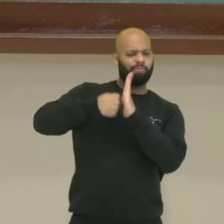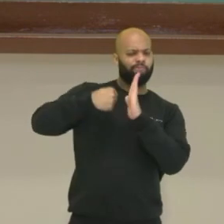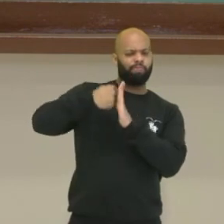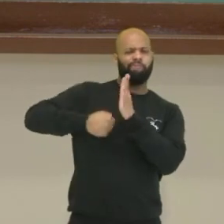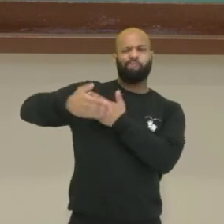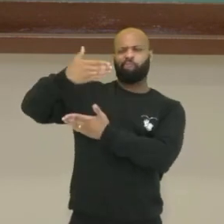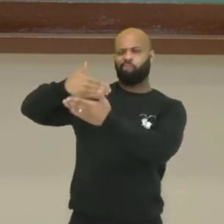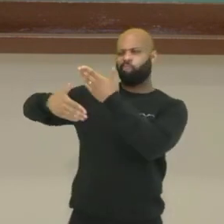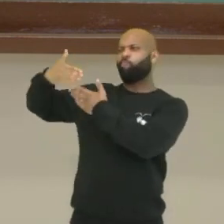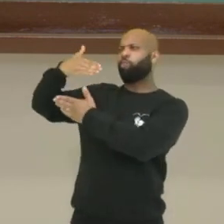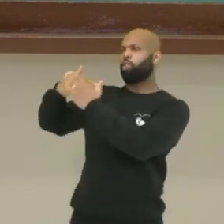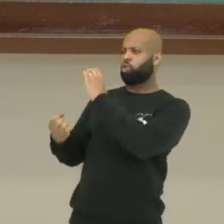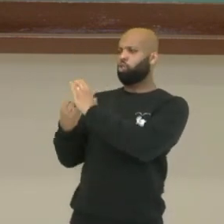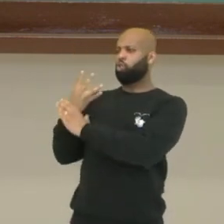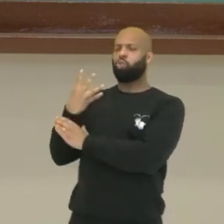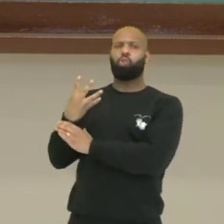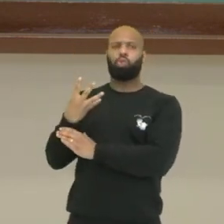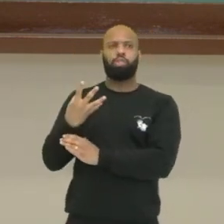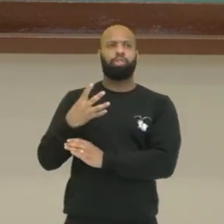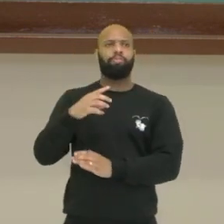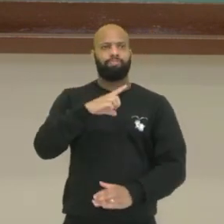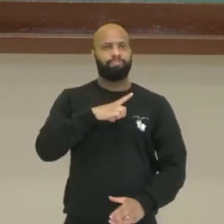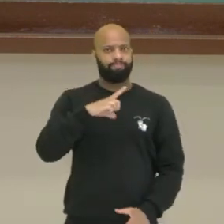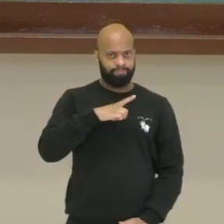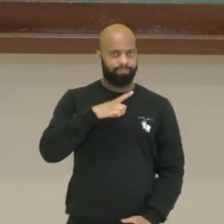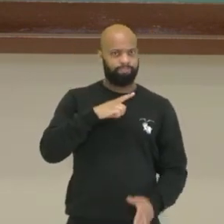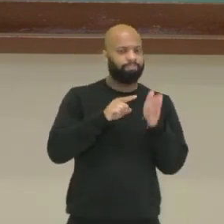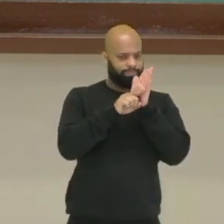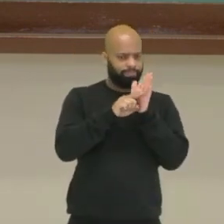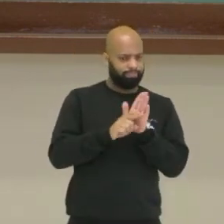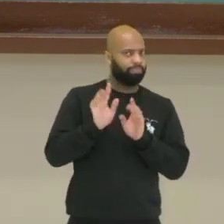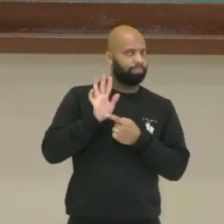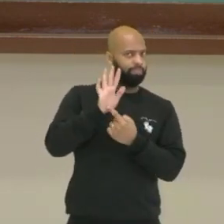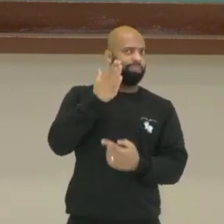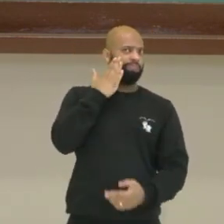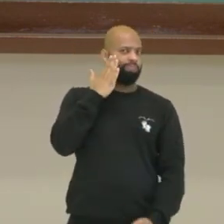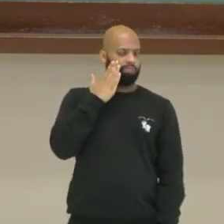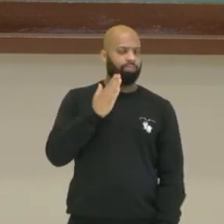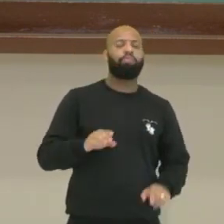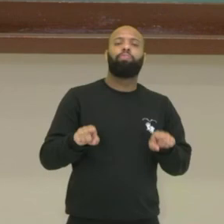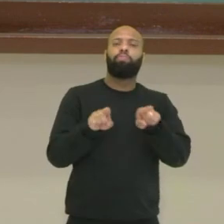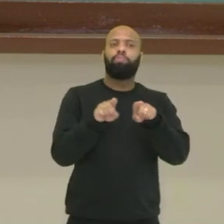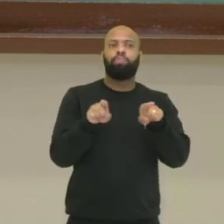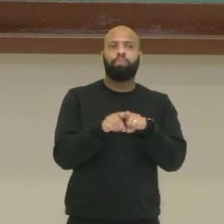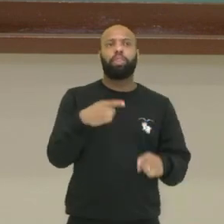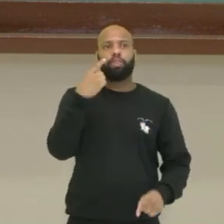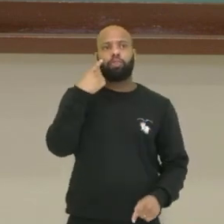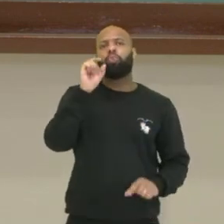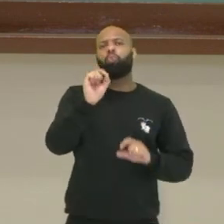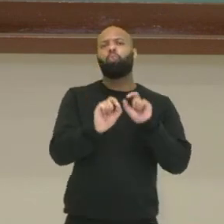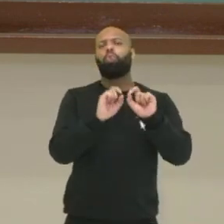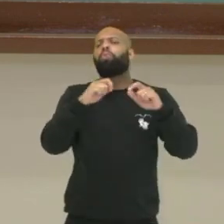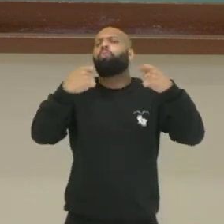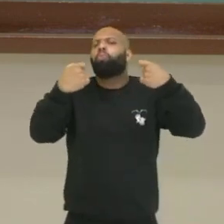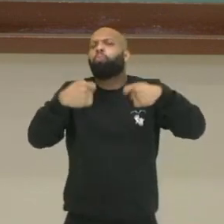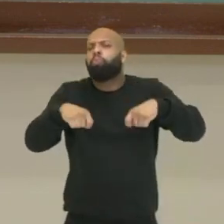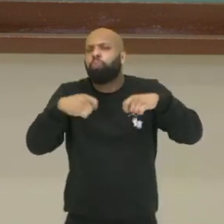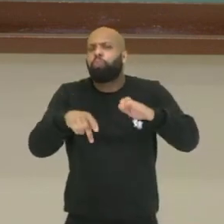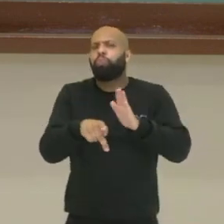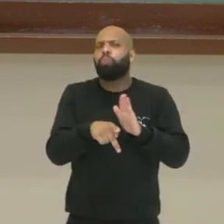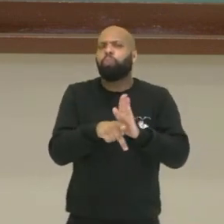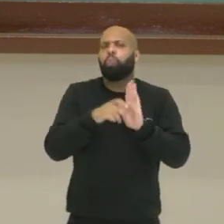antigas com armas que se tem notificação. Nós vimos os equipamentos utilizados